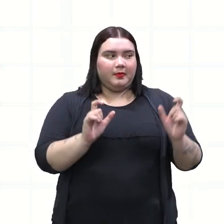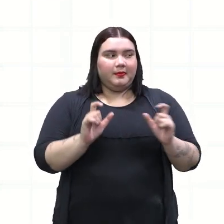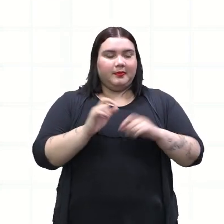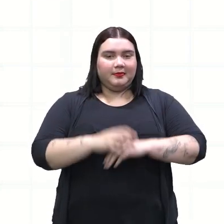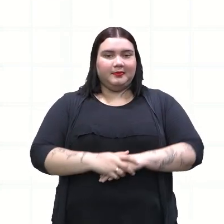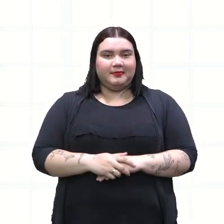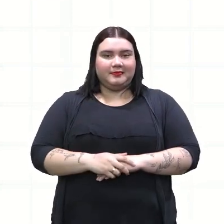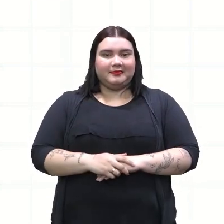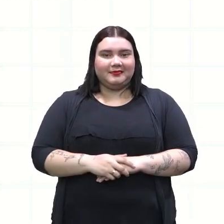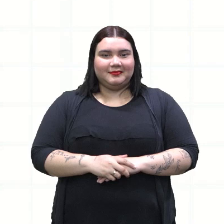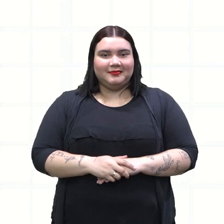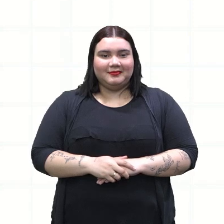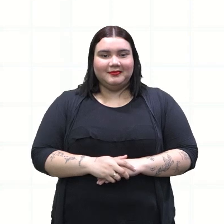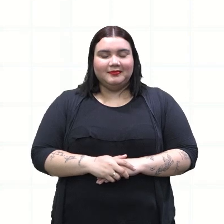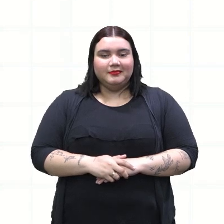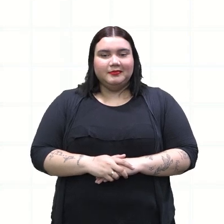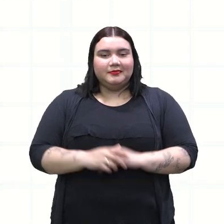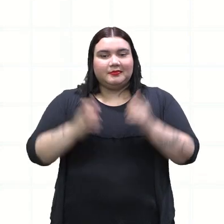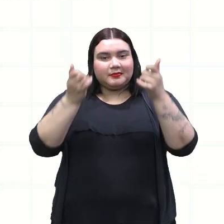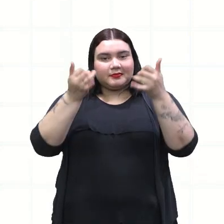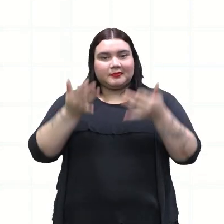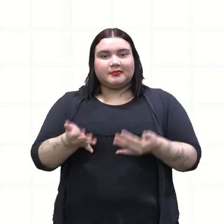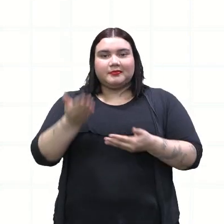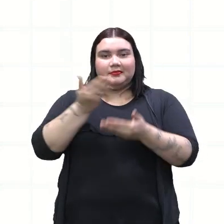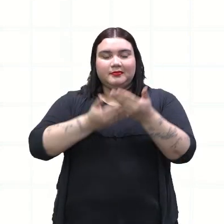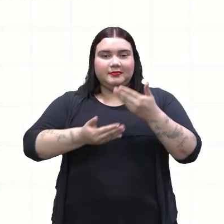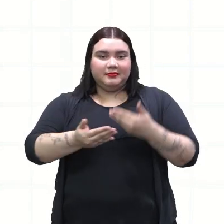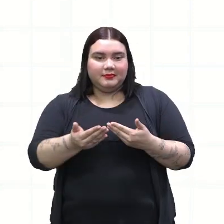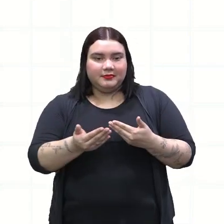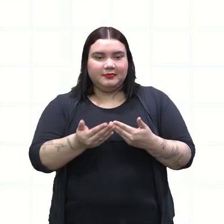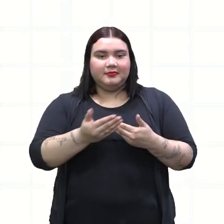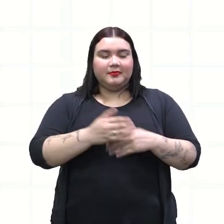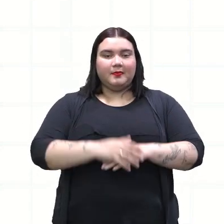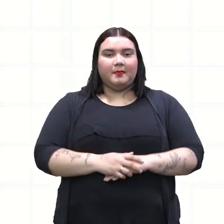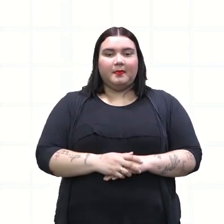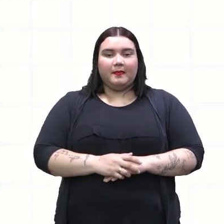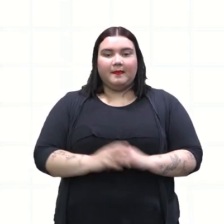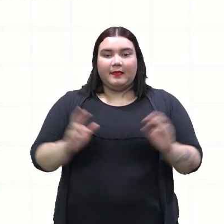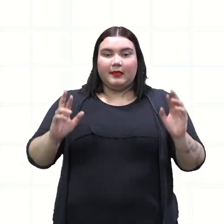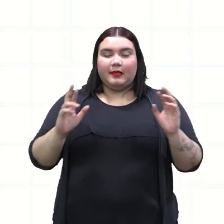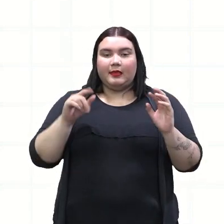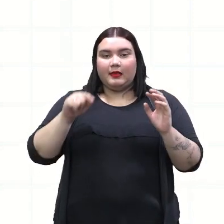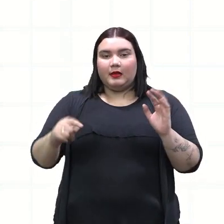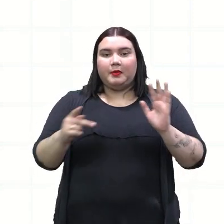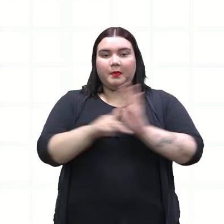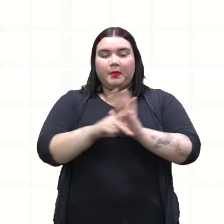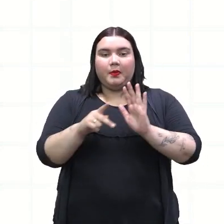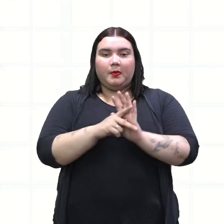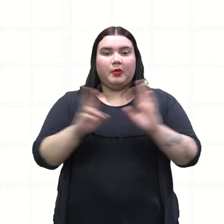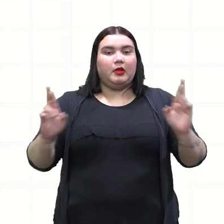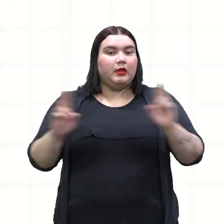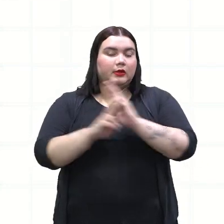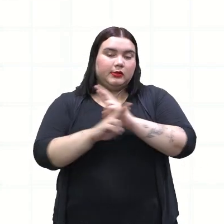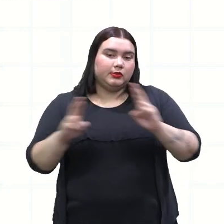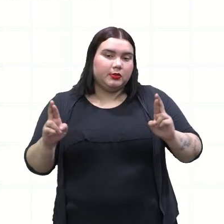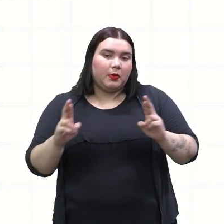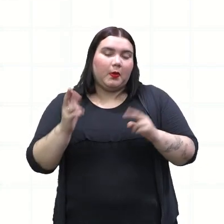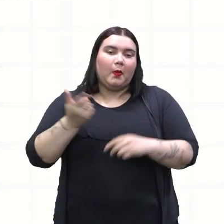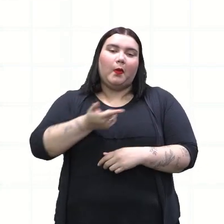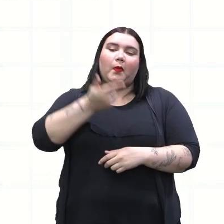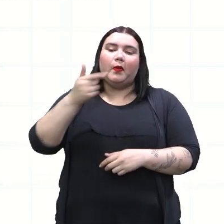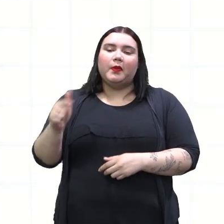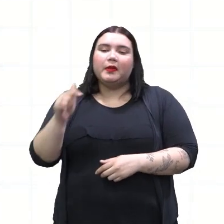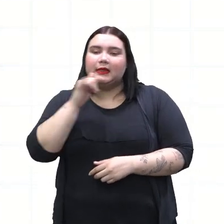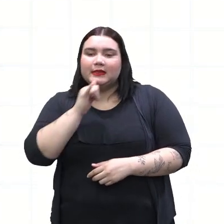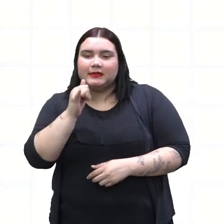certo? E falando um pouquinho mais, né, desse relacionamento, vamos ver mais um exemplo